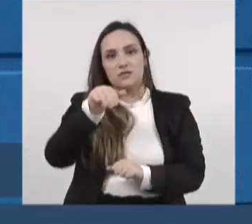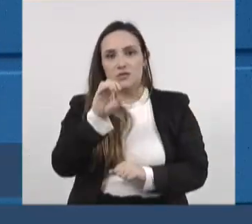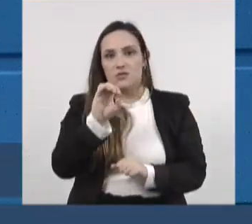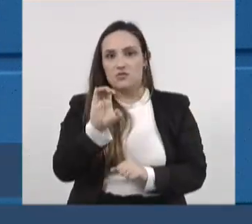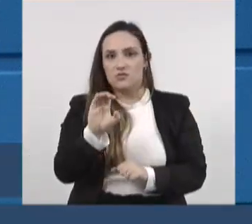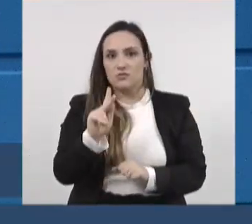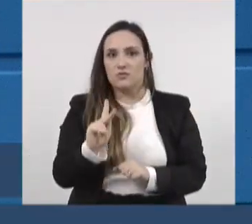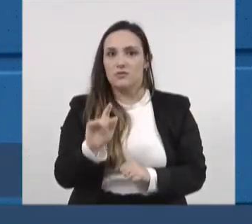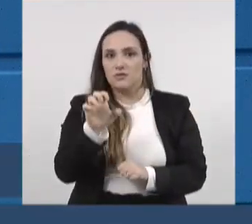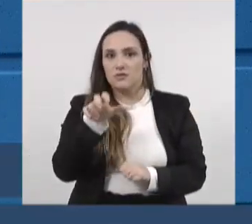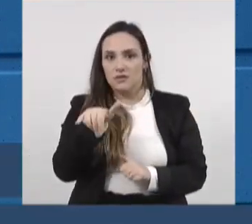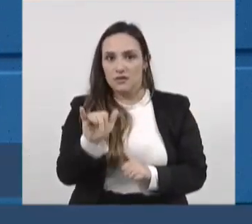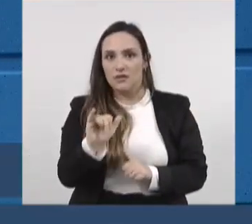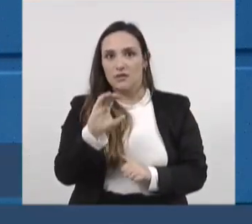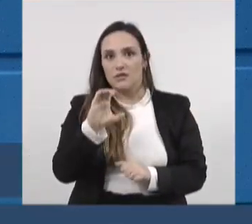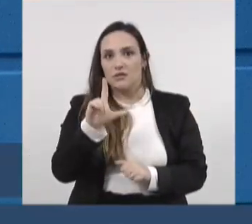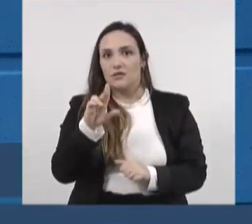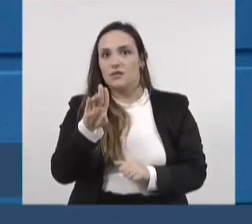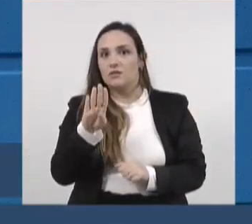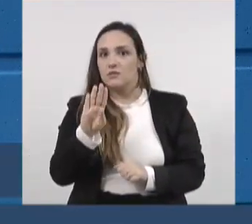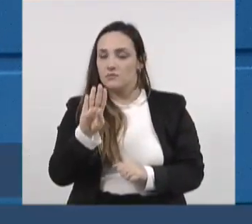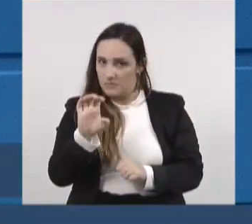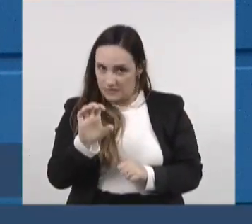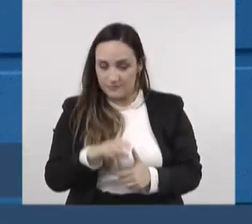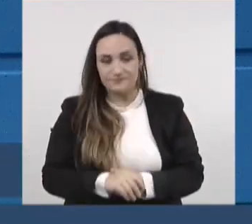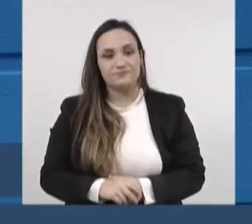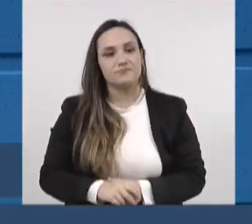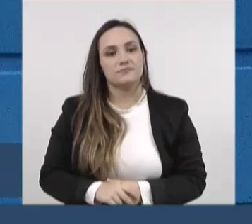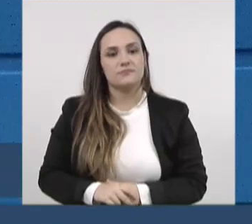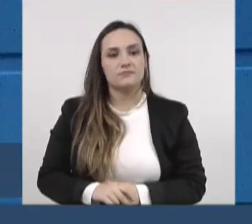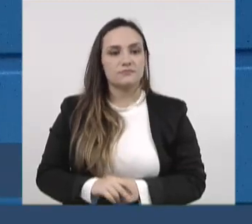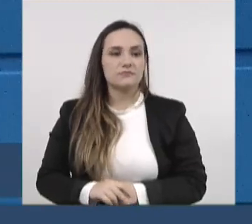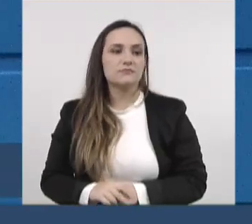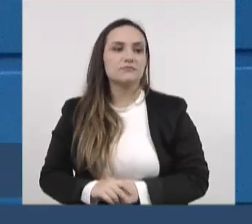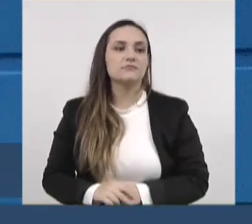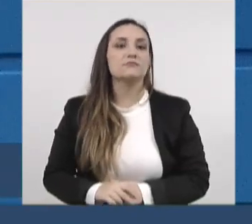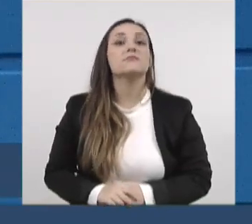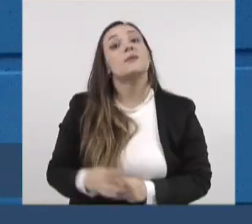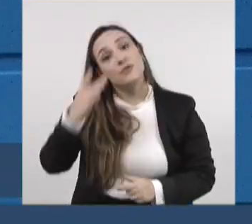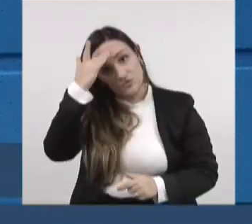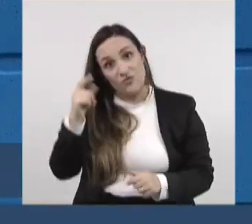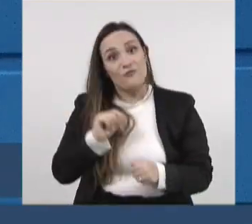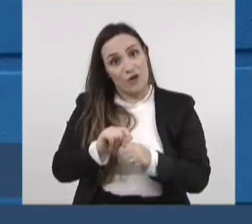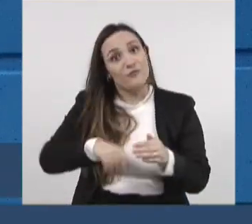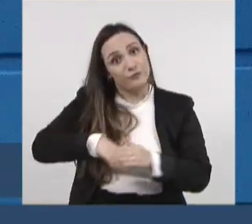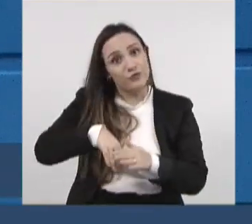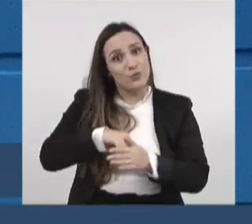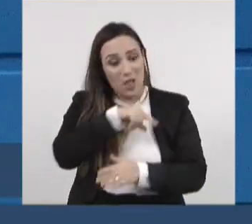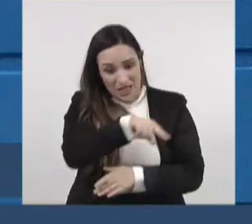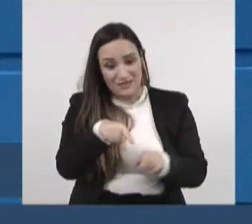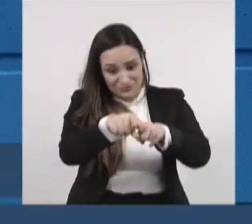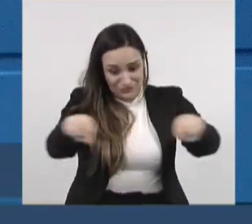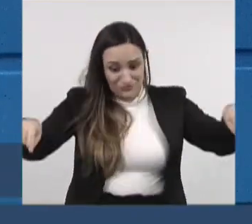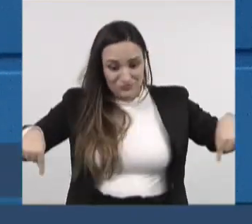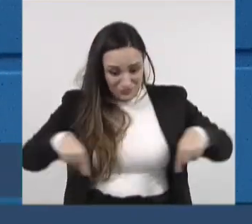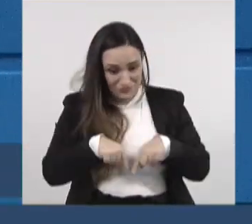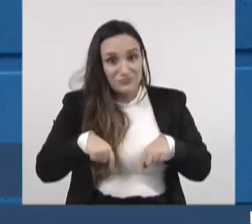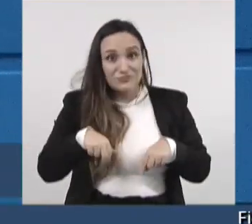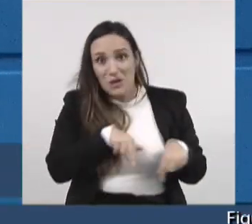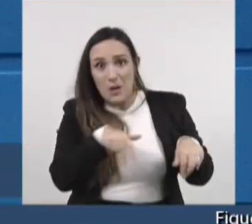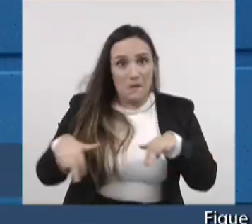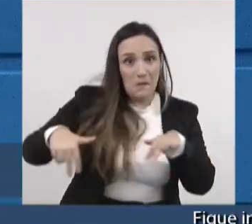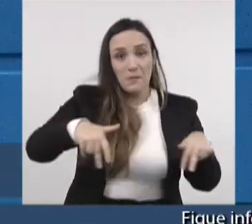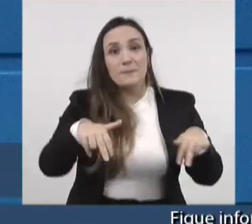Clube, aqui em Campo Grande. A presente indicação visa atender aos futebolistas da região que utilizam constantemente o campo de